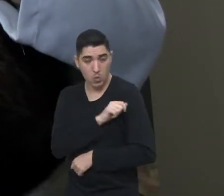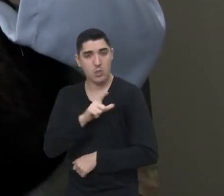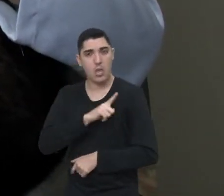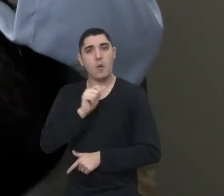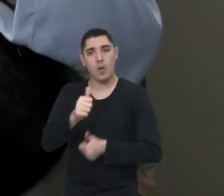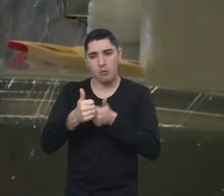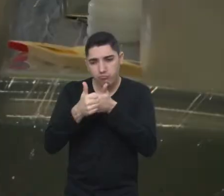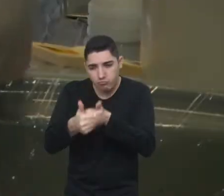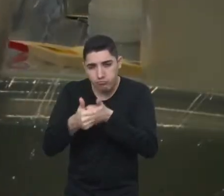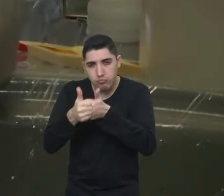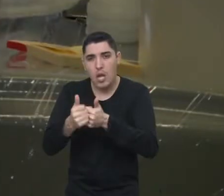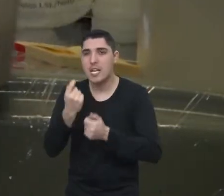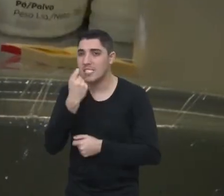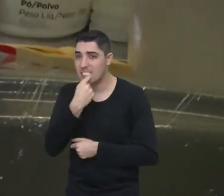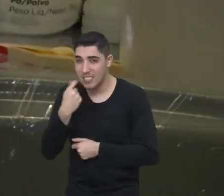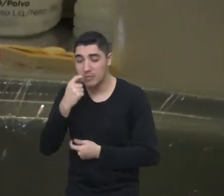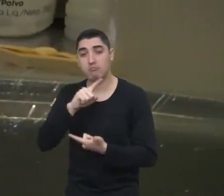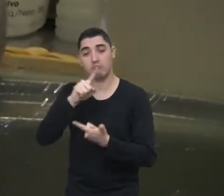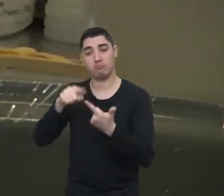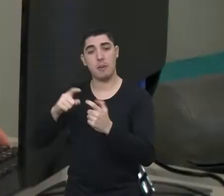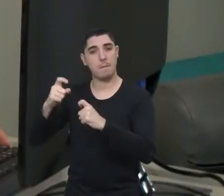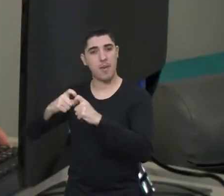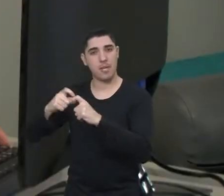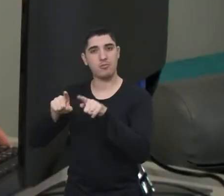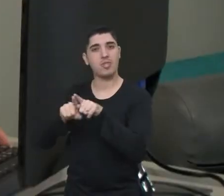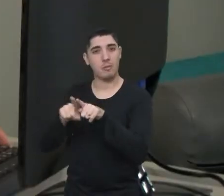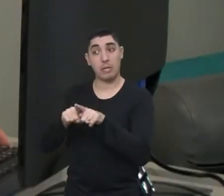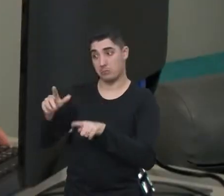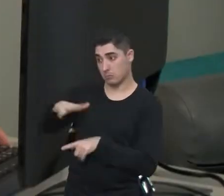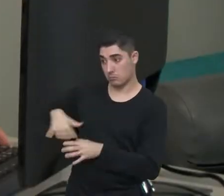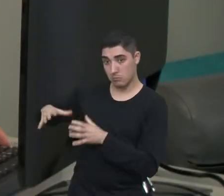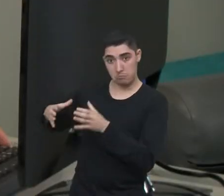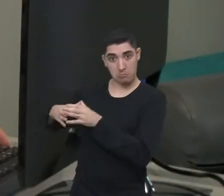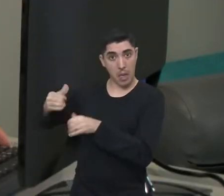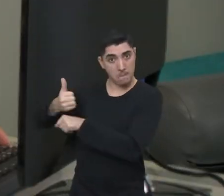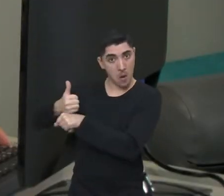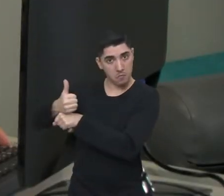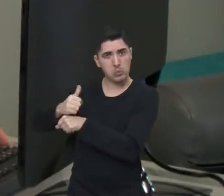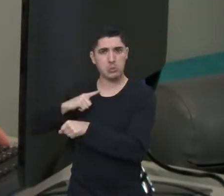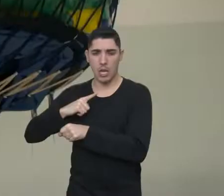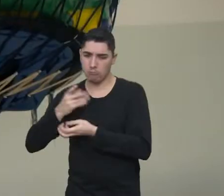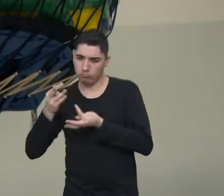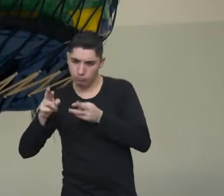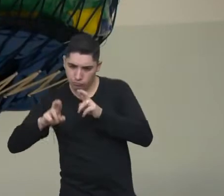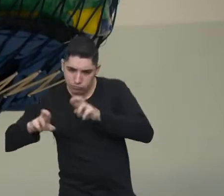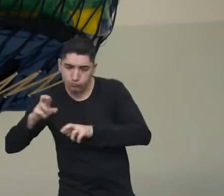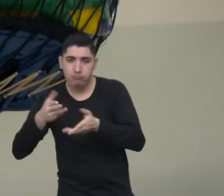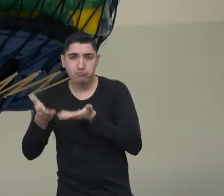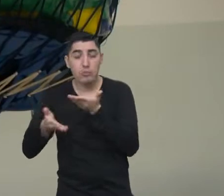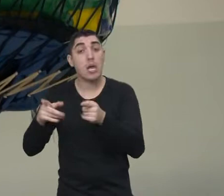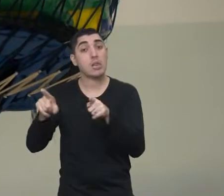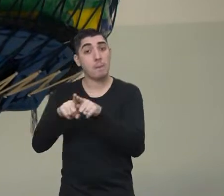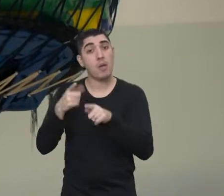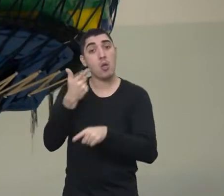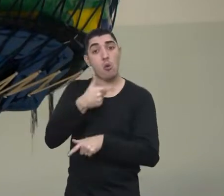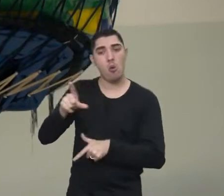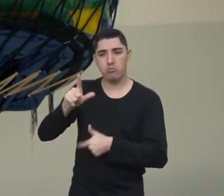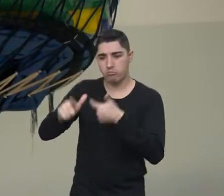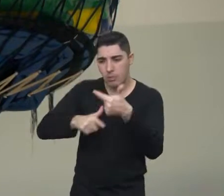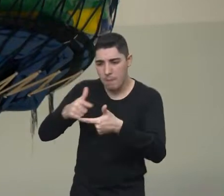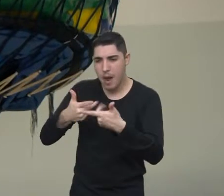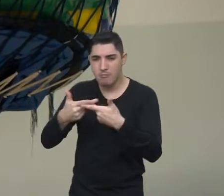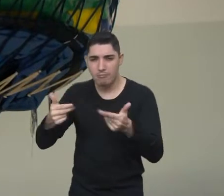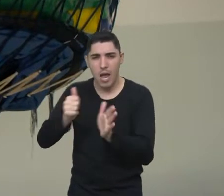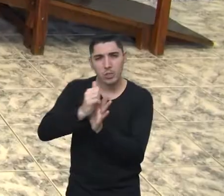possui acompanhamento odontológico e médico, que envolve uma equipe completa de profissionais, além das atividades que se adaptam